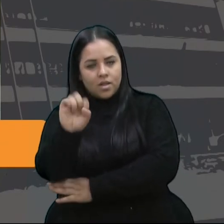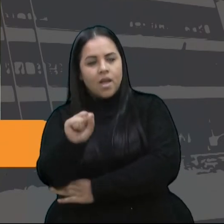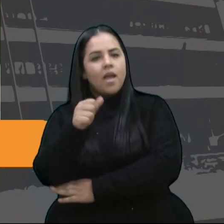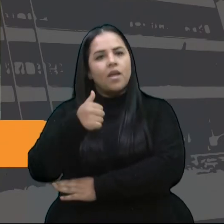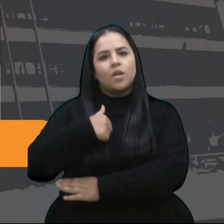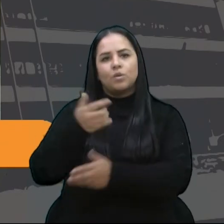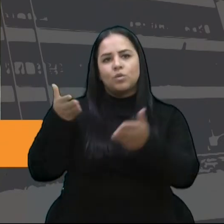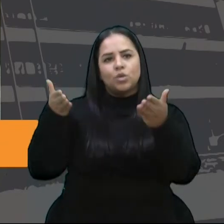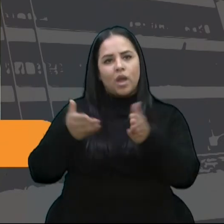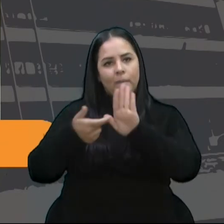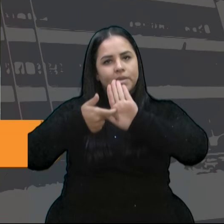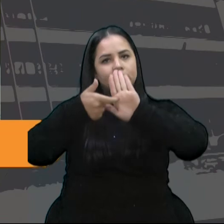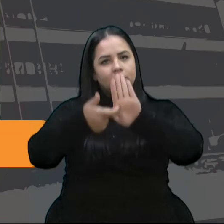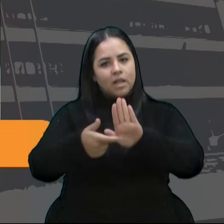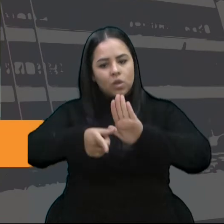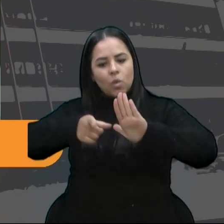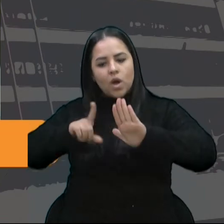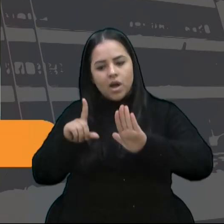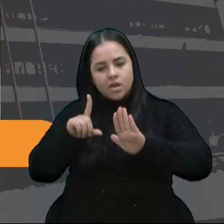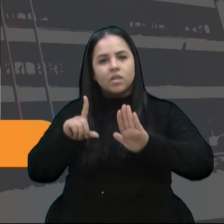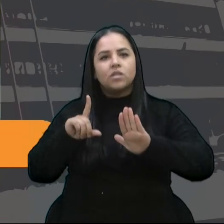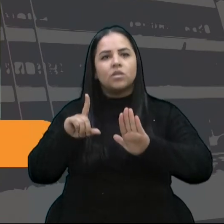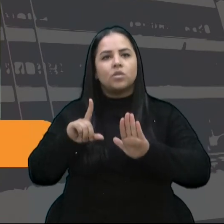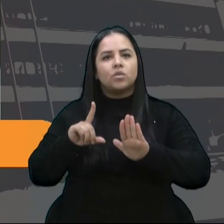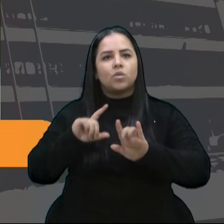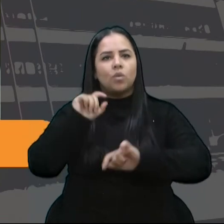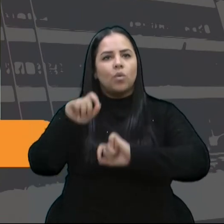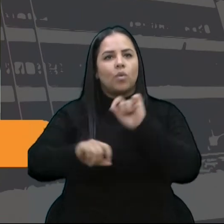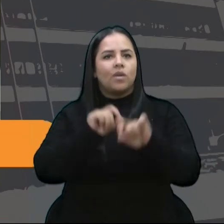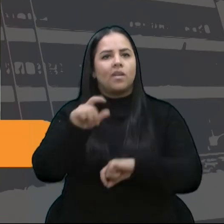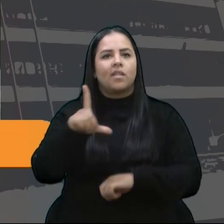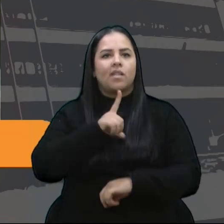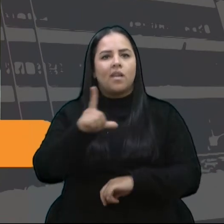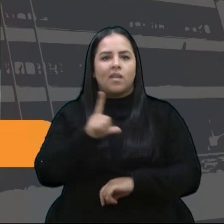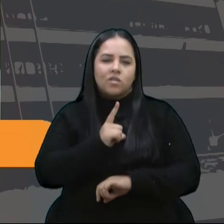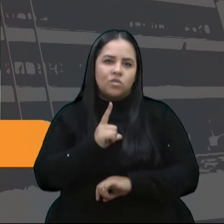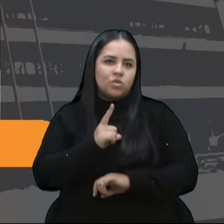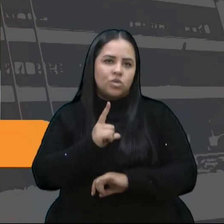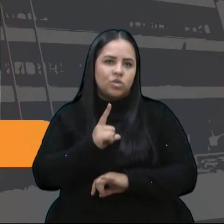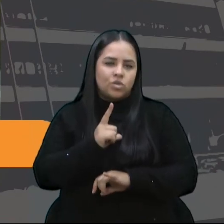tinha apresentado anteriormente uma das conclusões